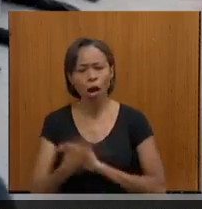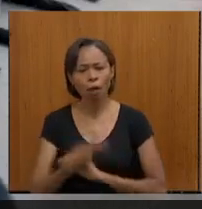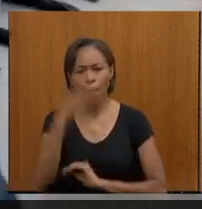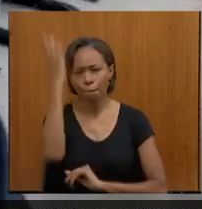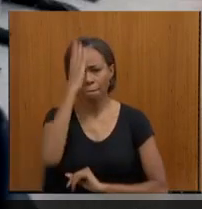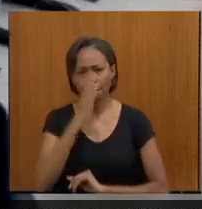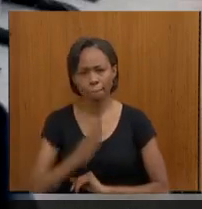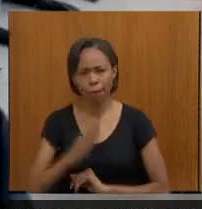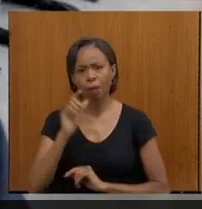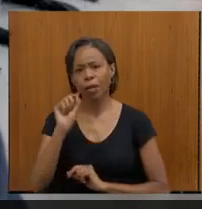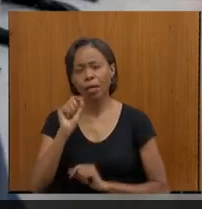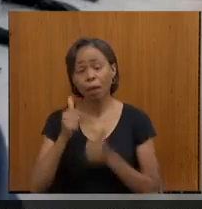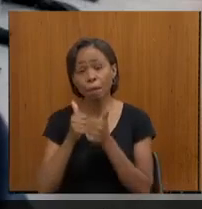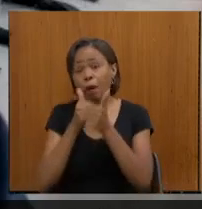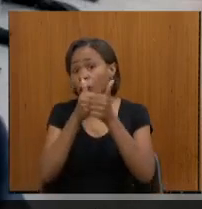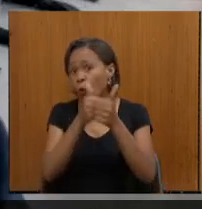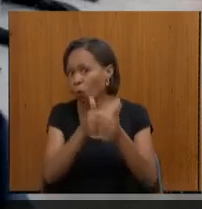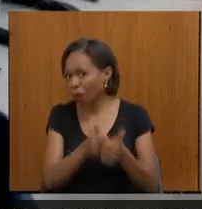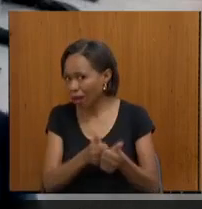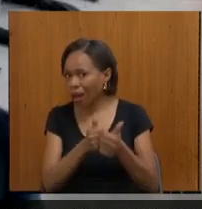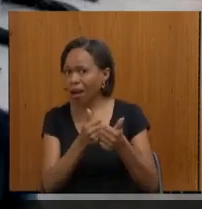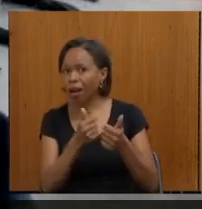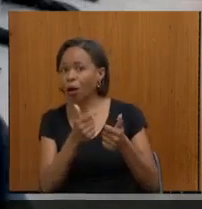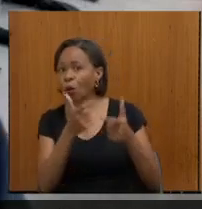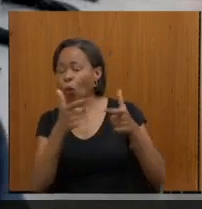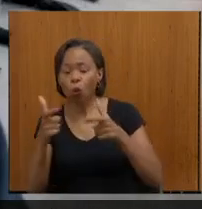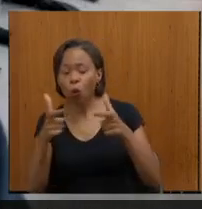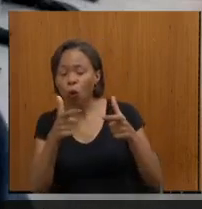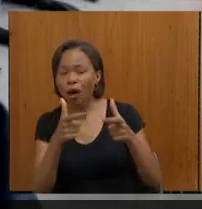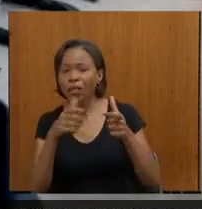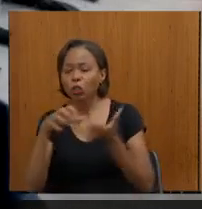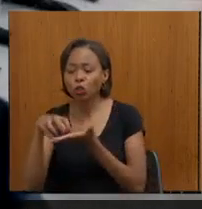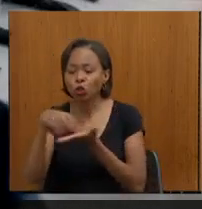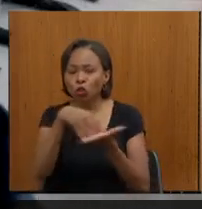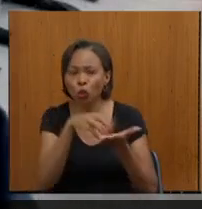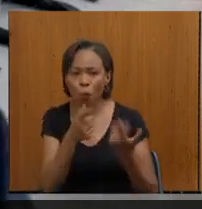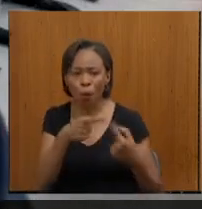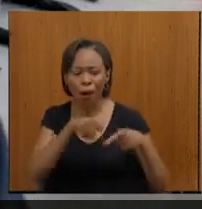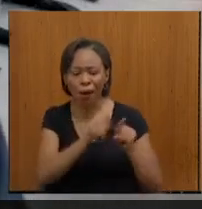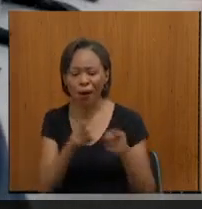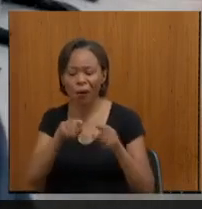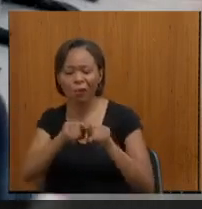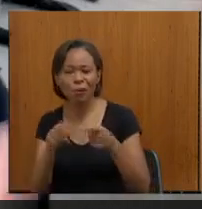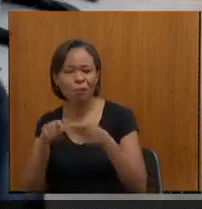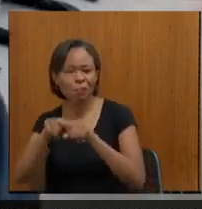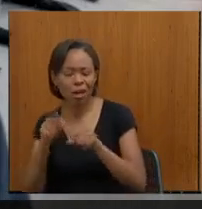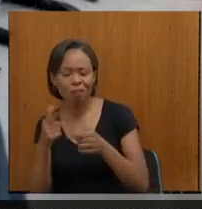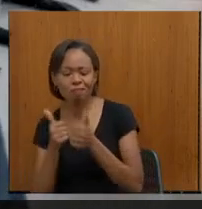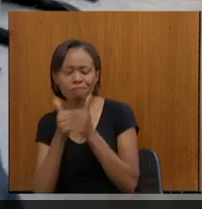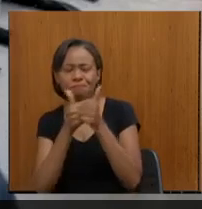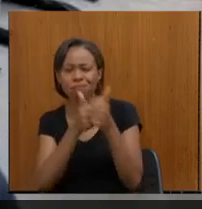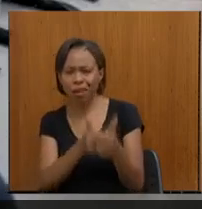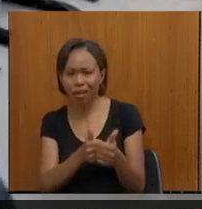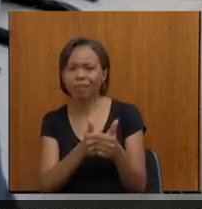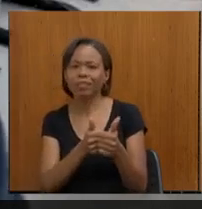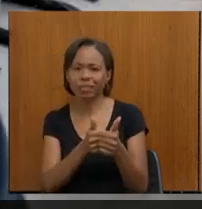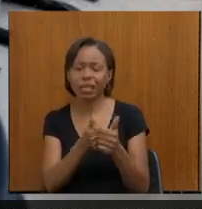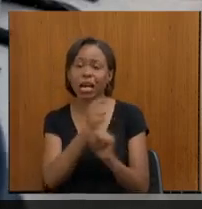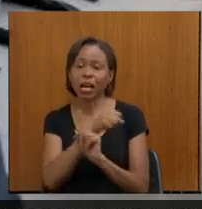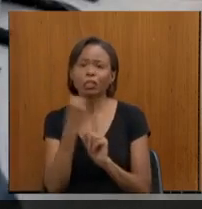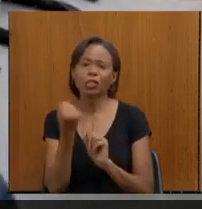para acompanhar a nossa dá para sair ou se a sociedade nesse caminho ou ter introduzir estas novas